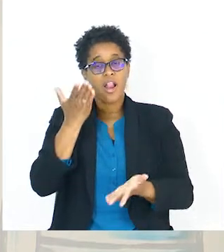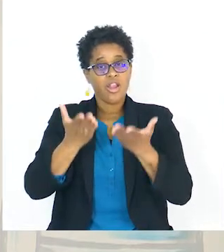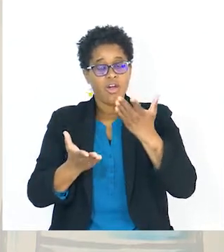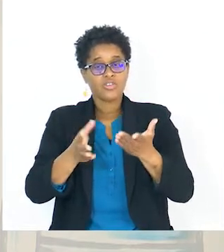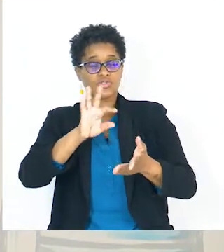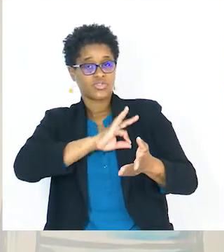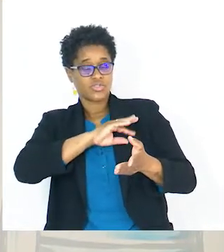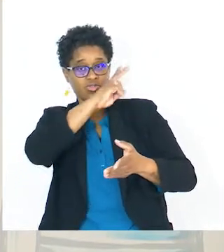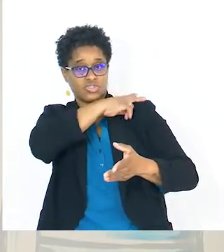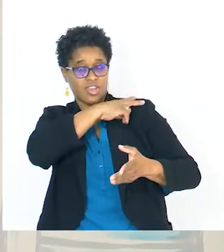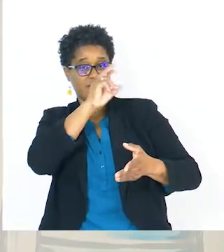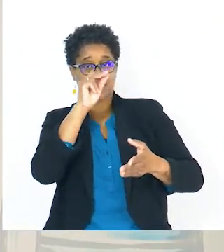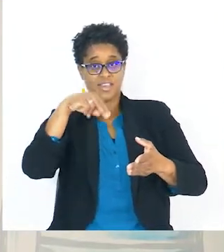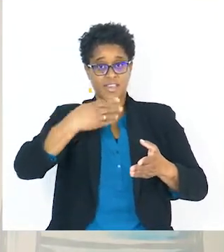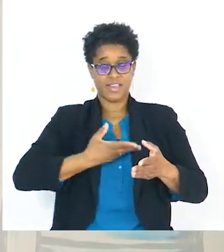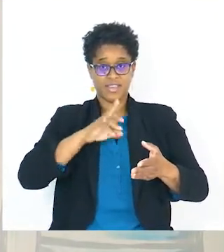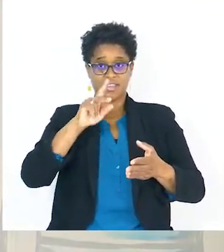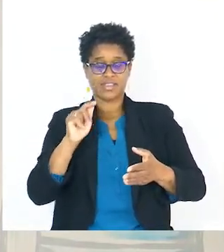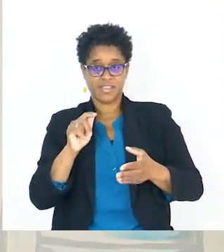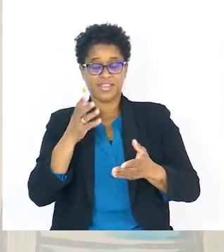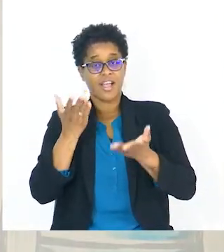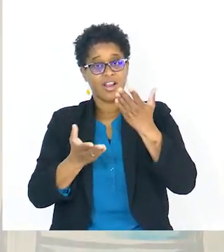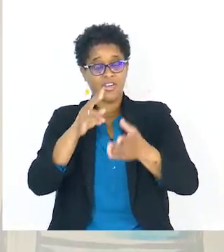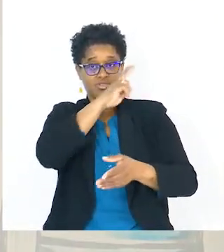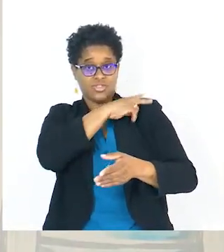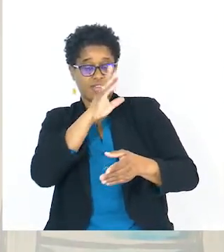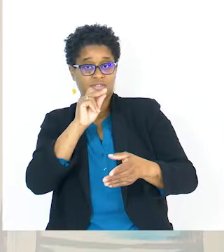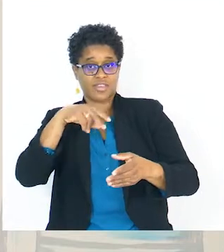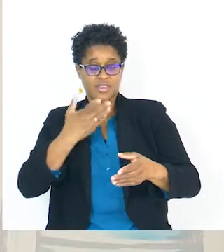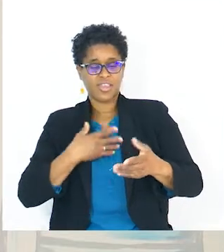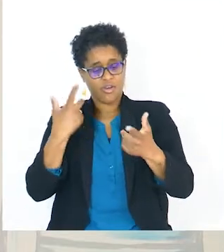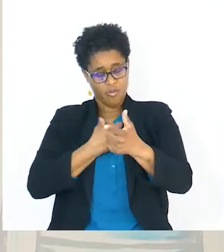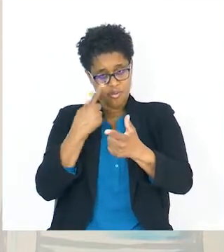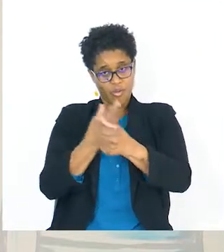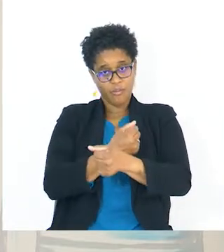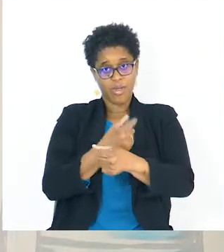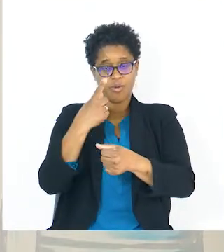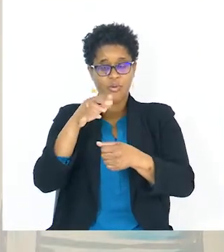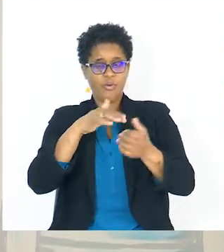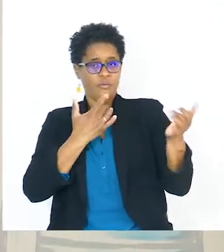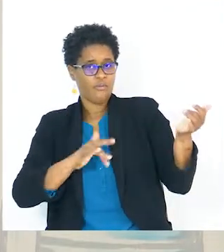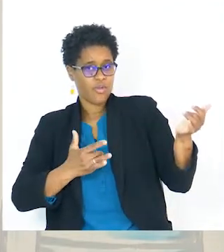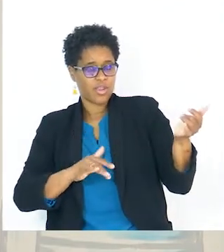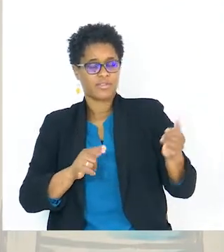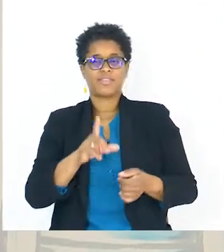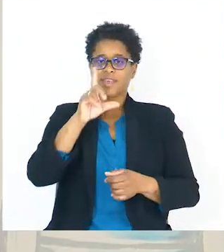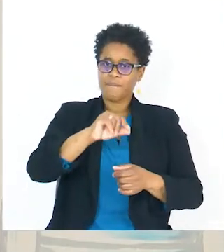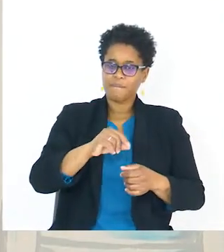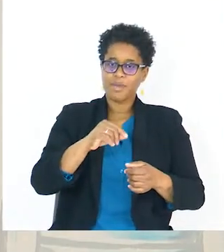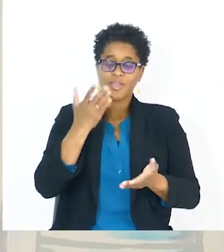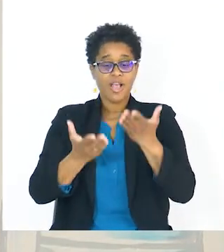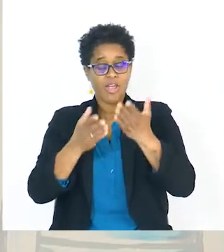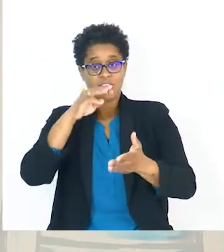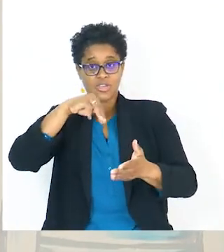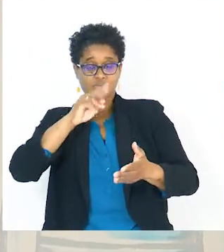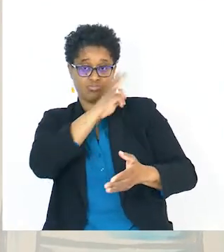mestre André. Na loja do mestre André, comprei um violino, não é? E também na loja do